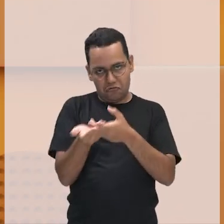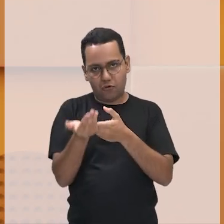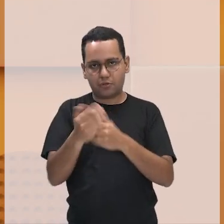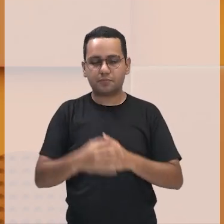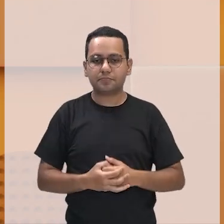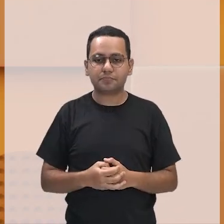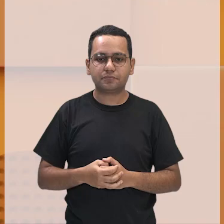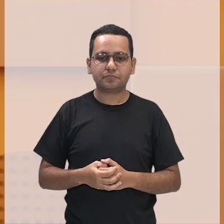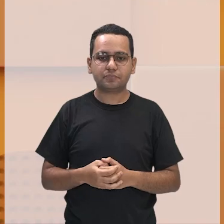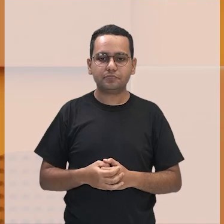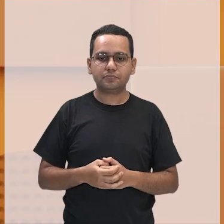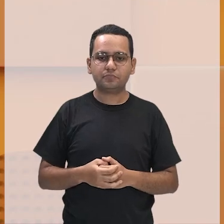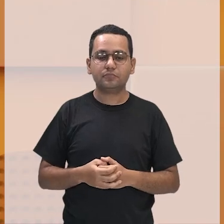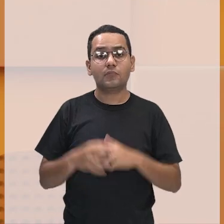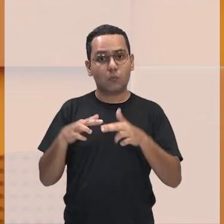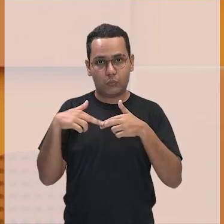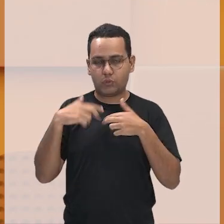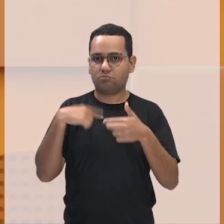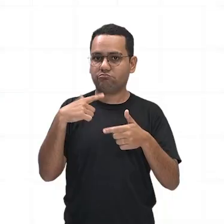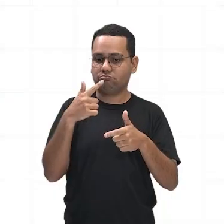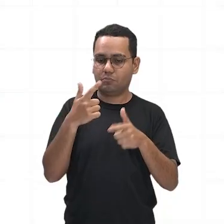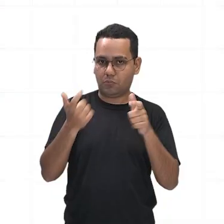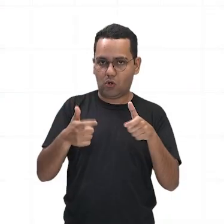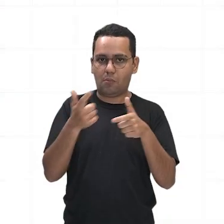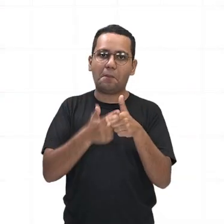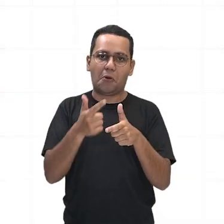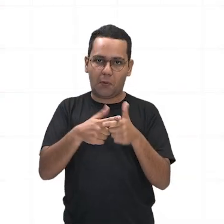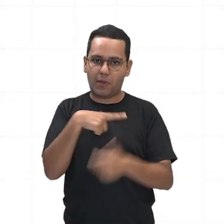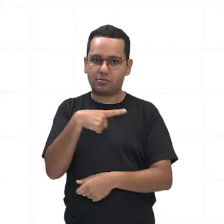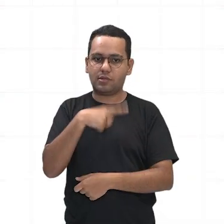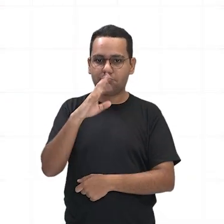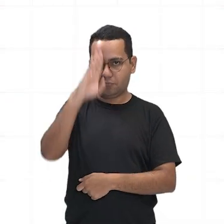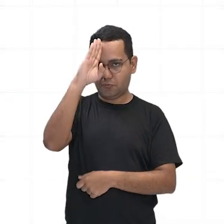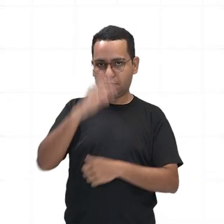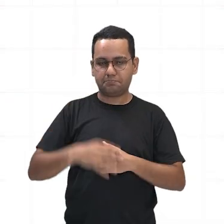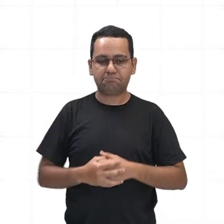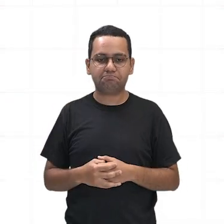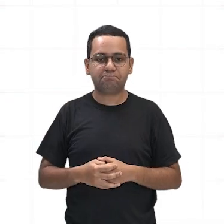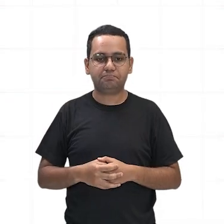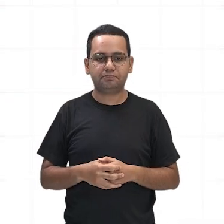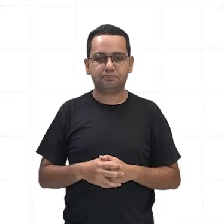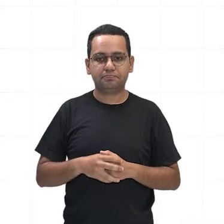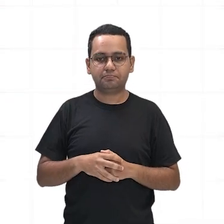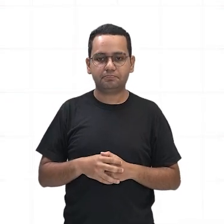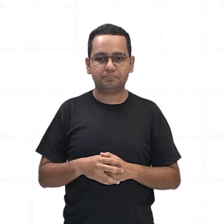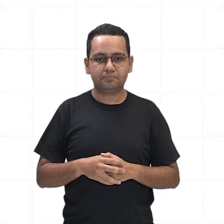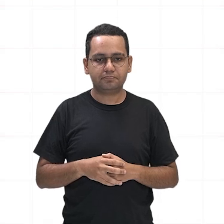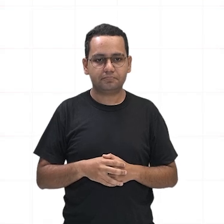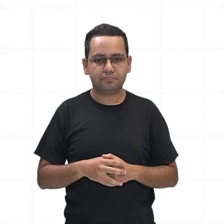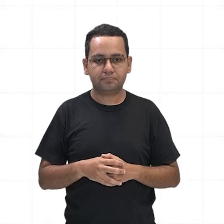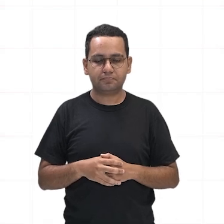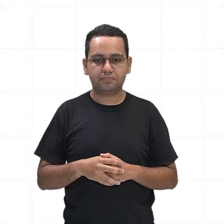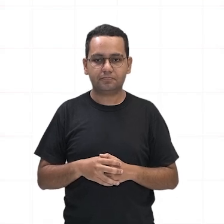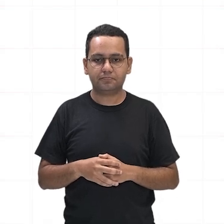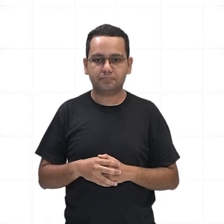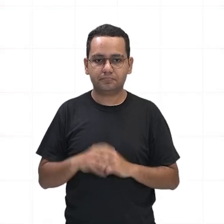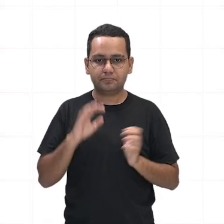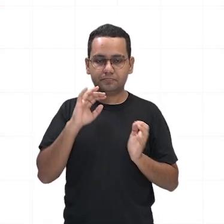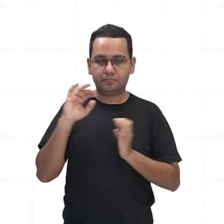que esse império está em crise. Acompanha ali comigo uma imagem bonitinha aí que vocês têm, né? Porque